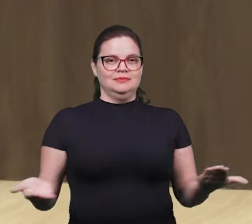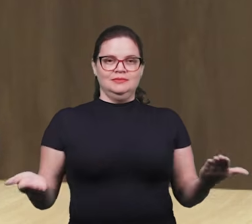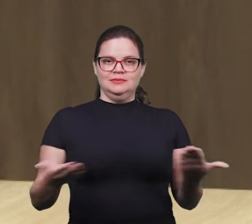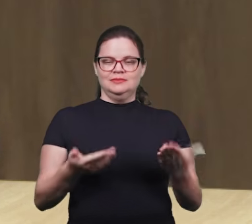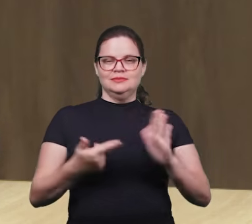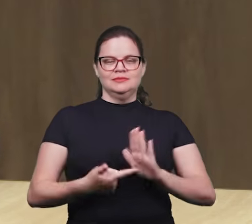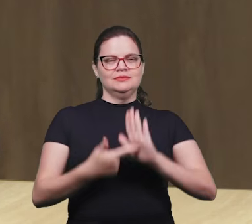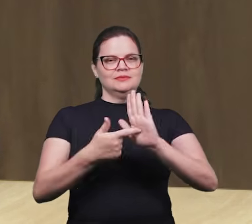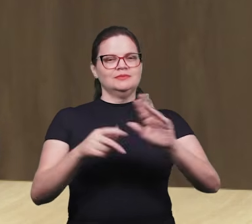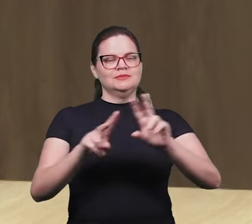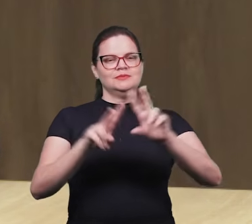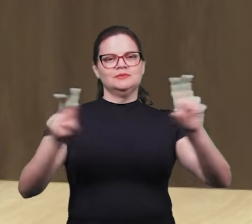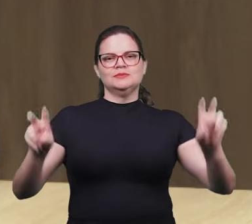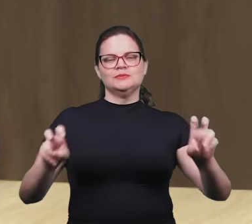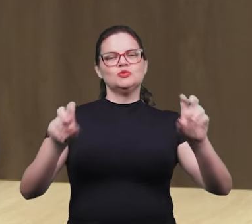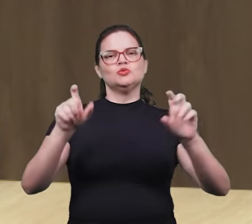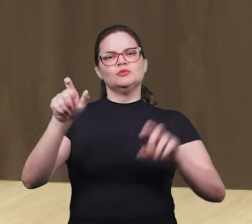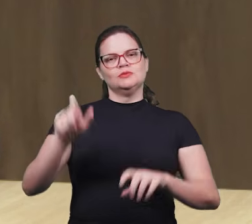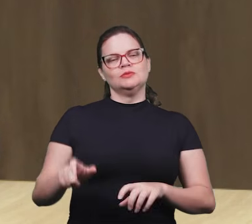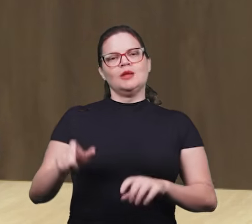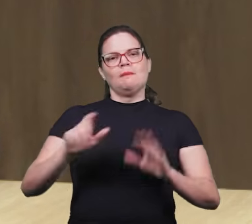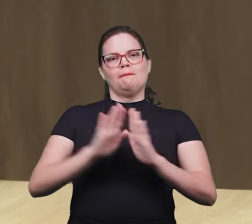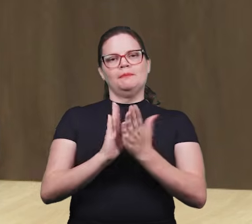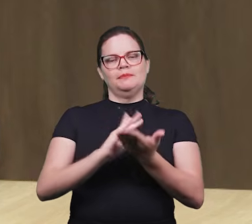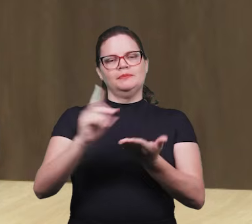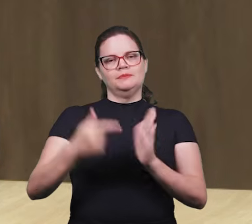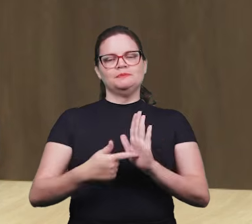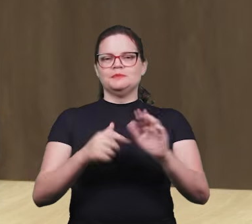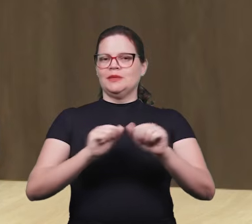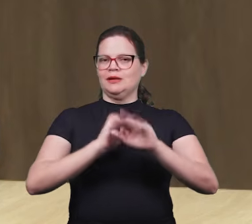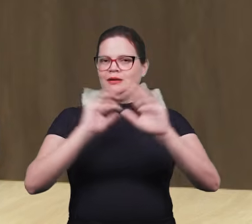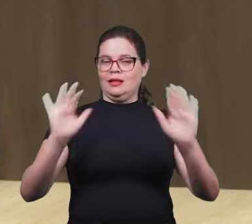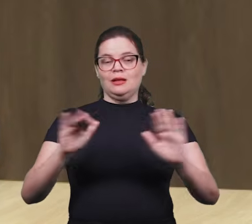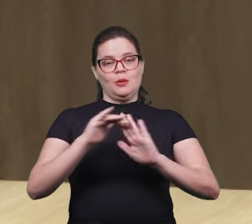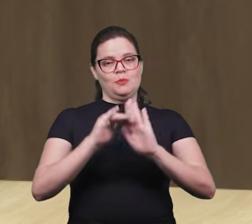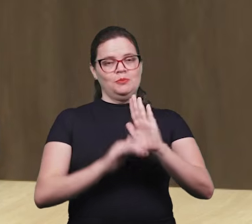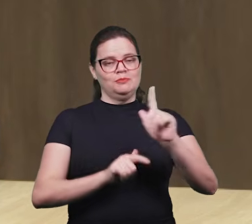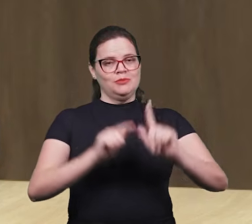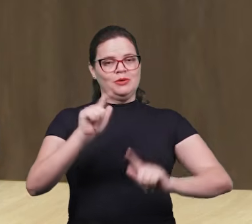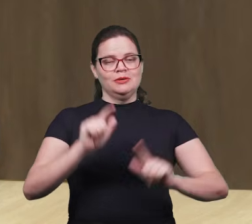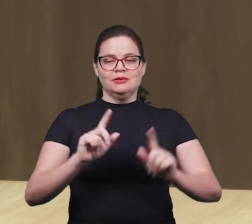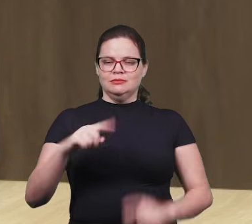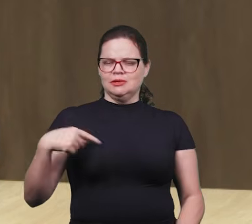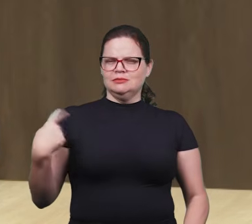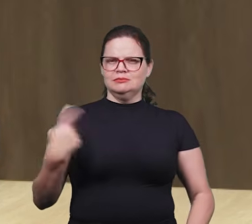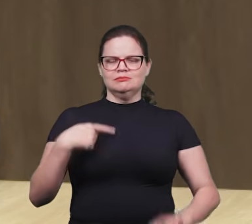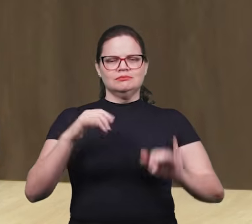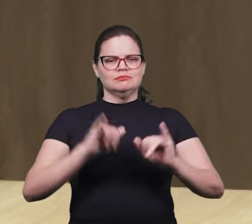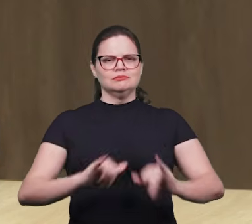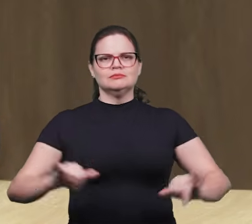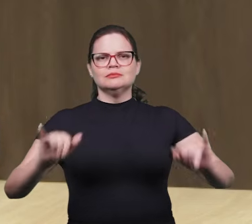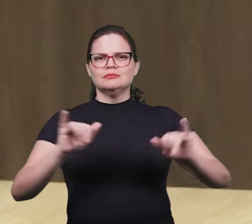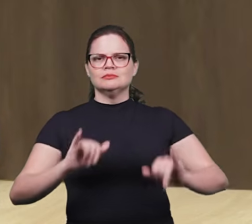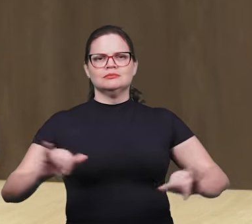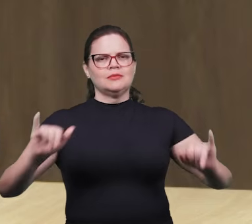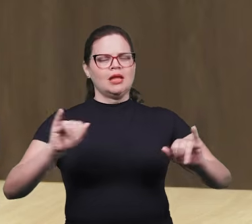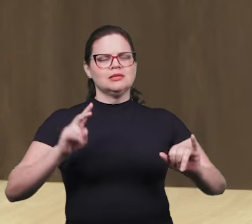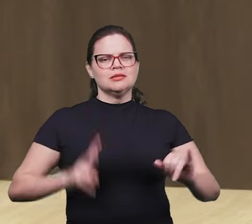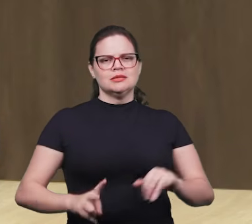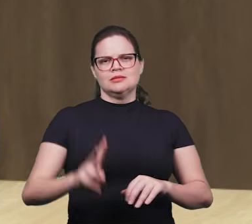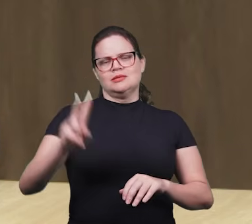vez para apresentarmos o nosso Personagens Bíblicos, que é um programa que anunciamos de